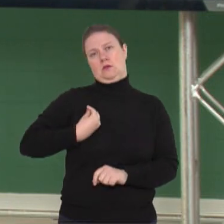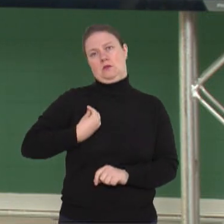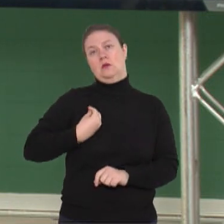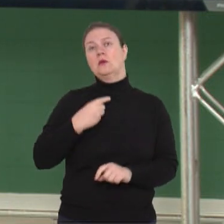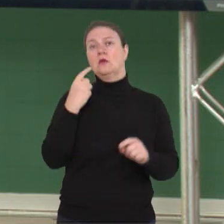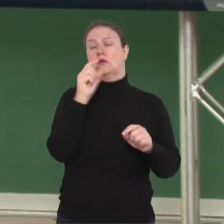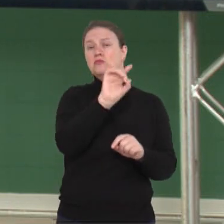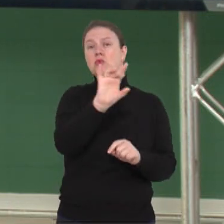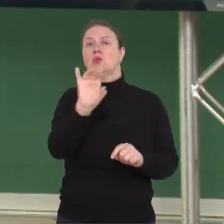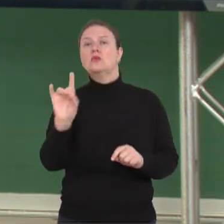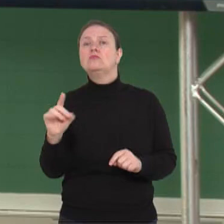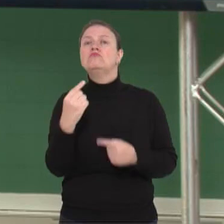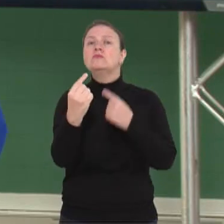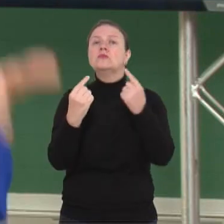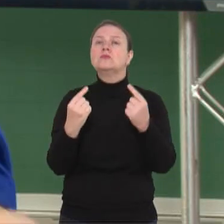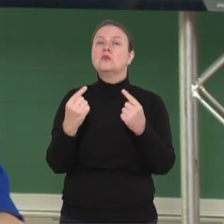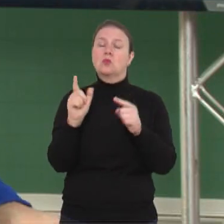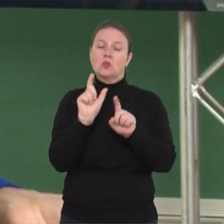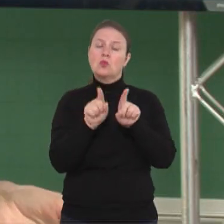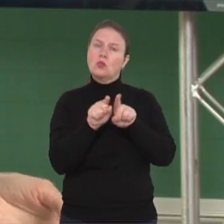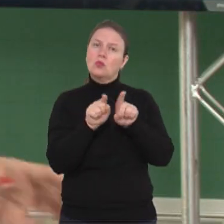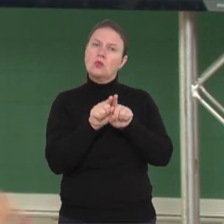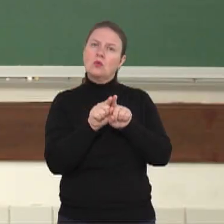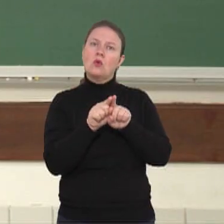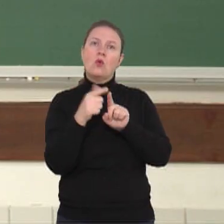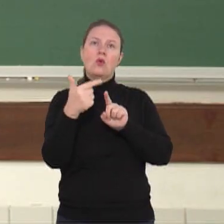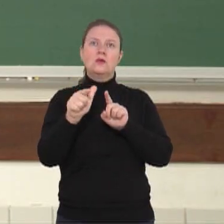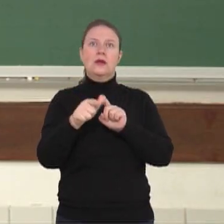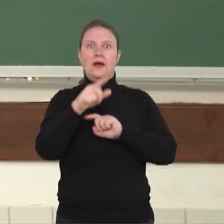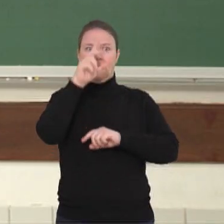você assistir, com certeza outras coisas virão à tona.